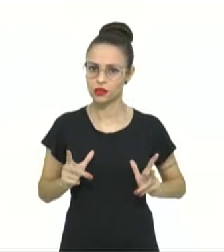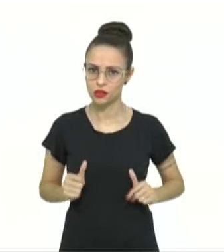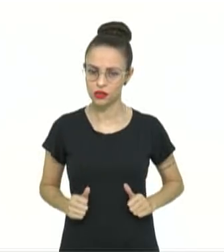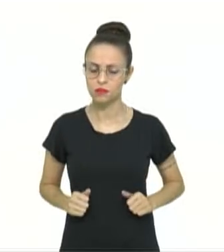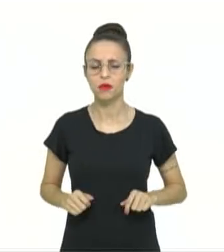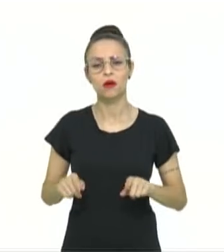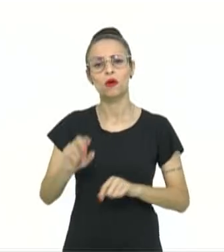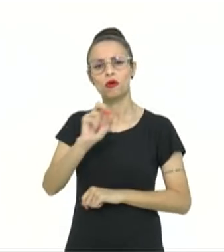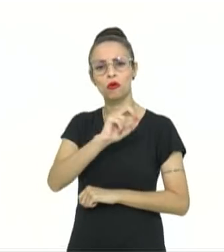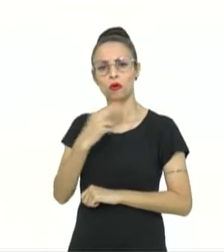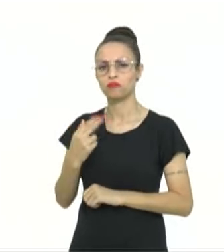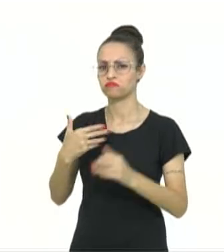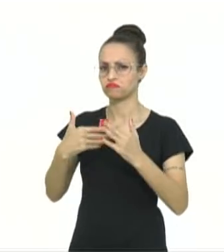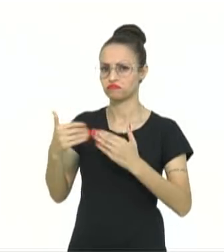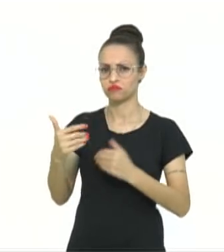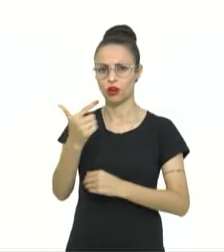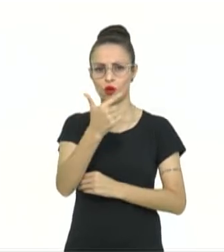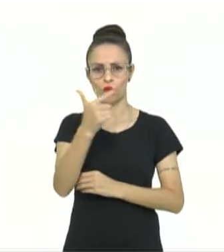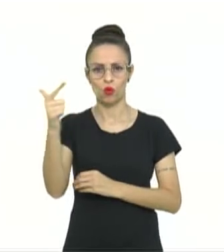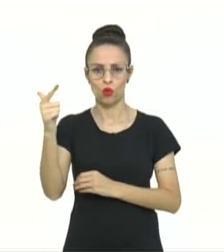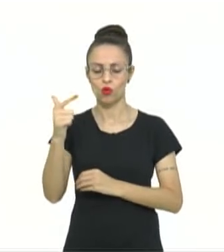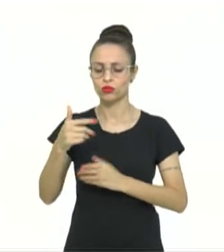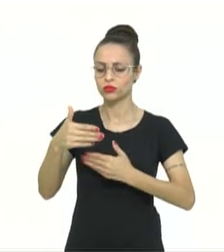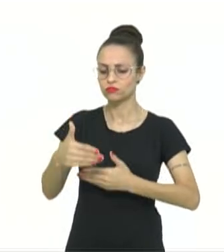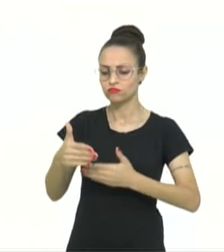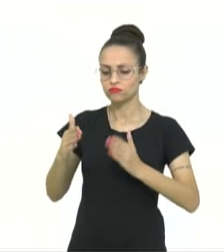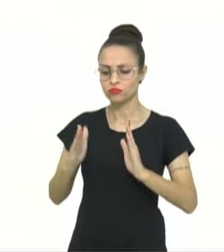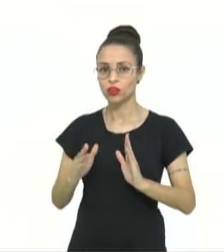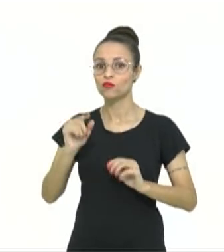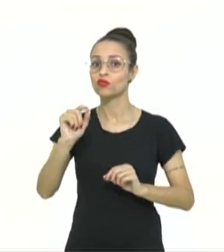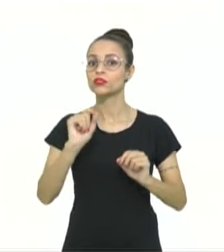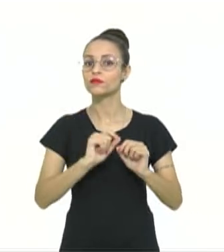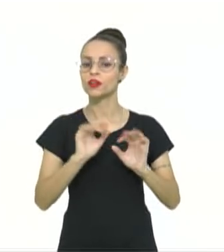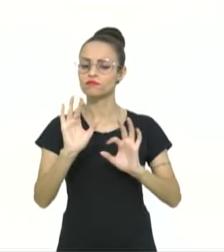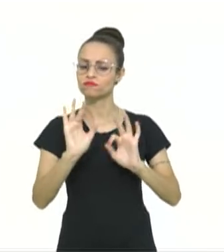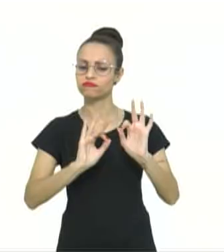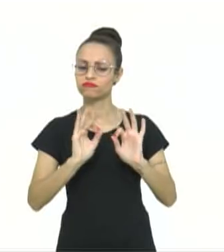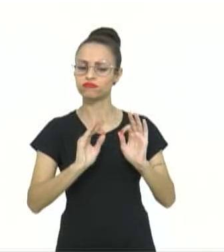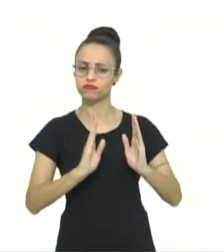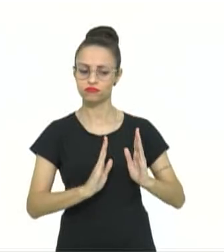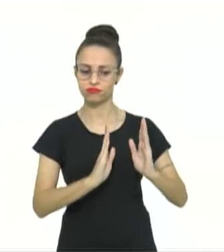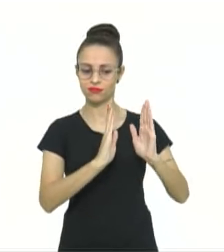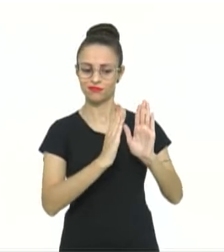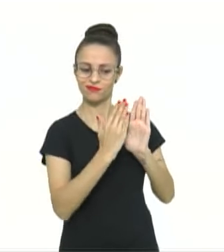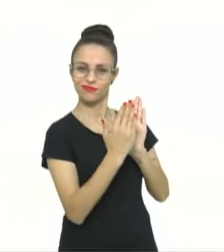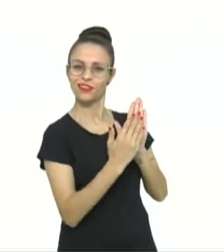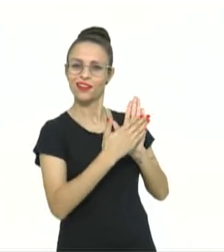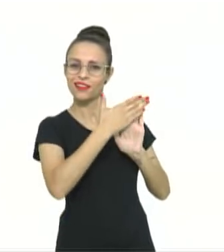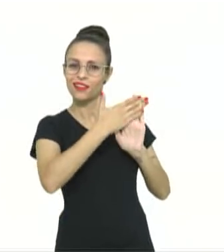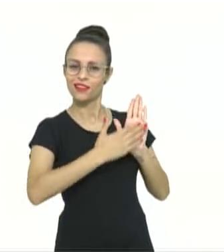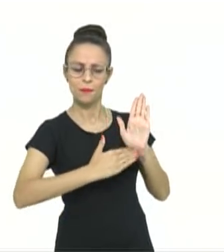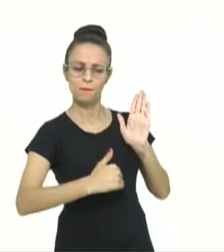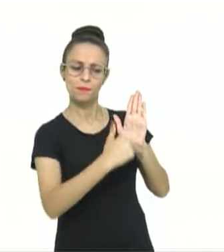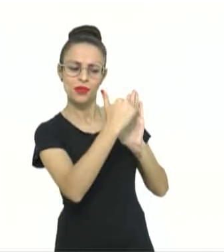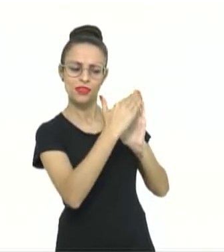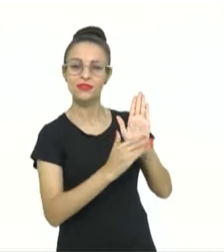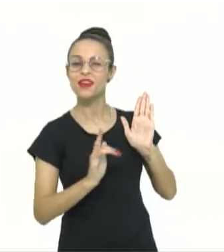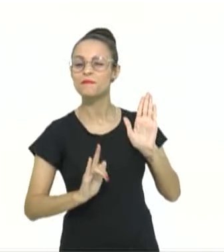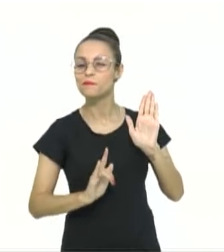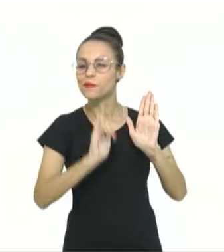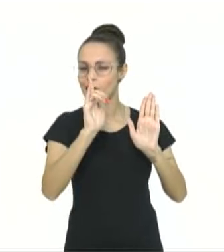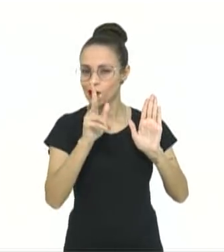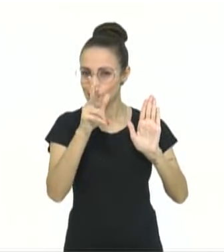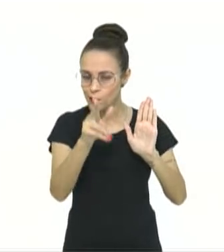qualquer outra caixa, né? Você vai decorar para que ela fique parecendo um prédio, pode ser uma torre também, né? Então, aí vai ficar